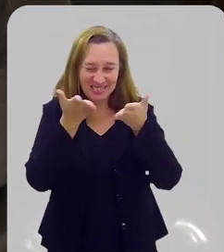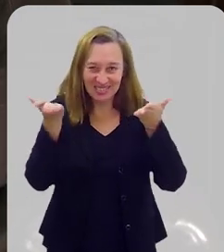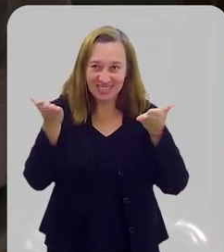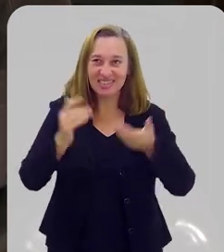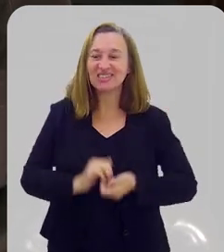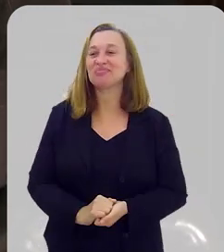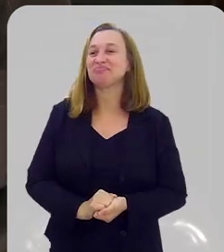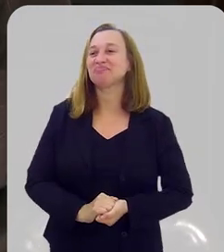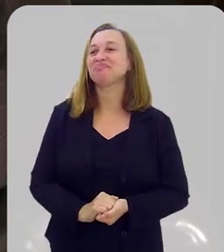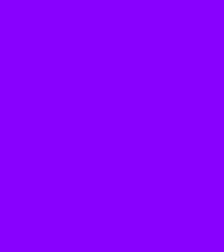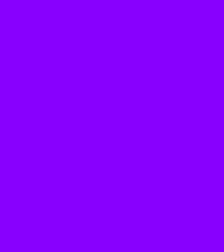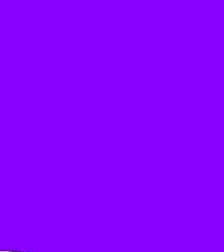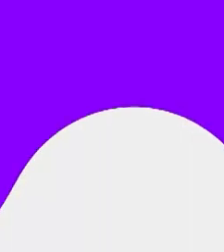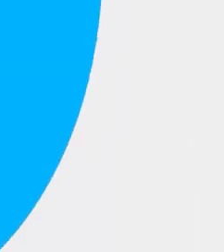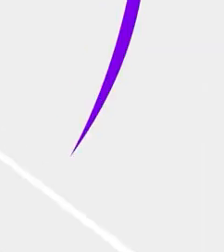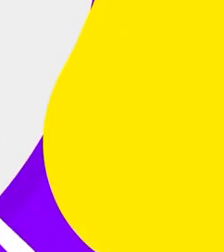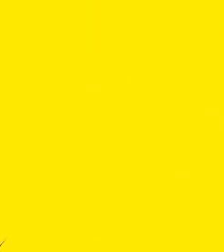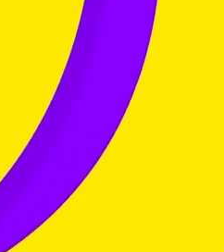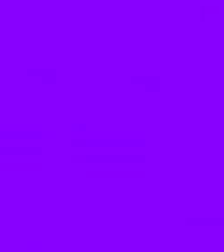beijo no